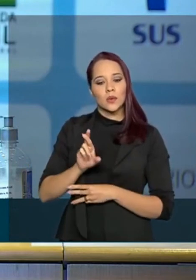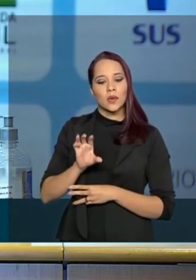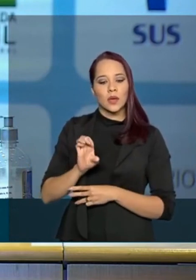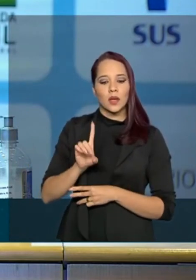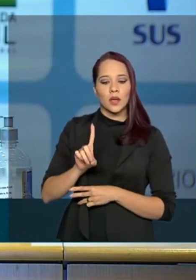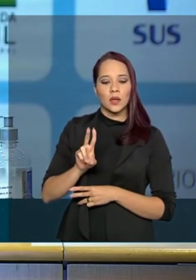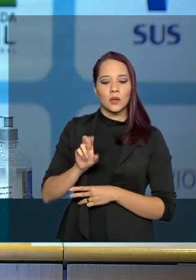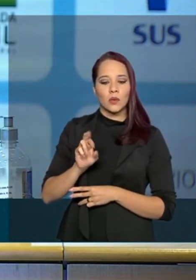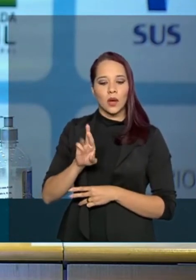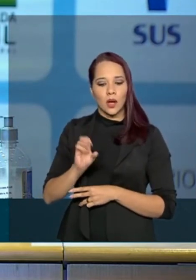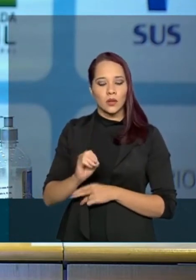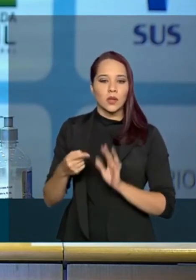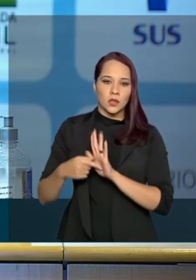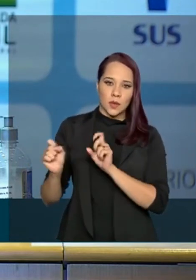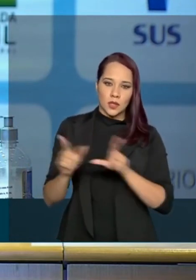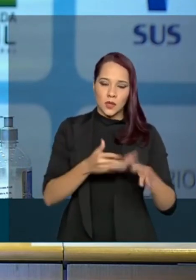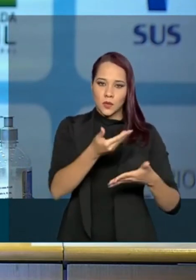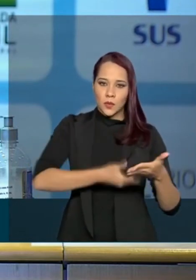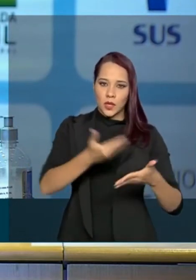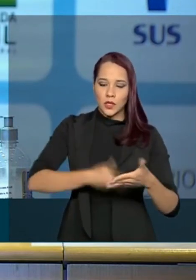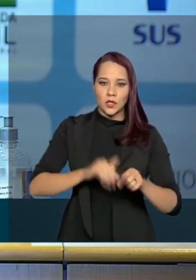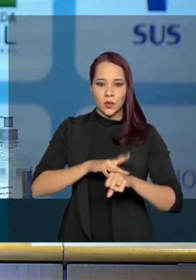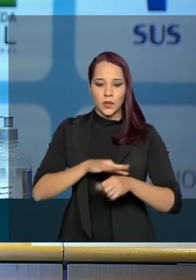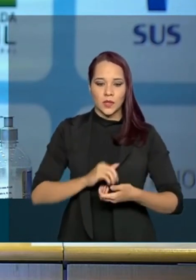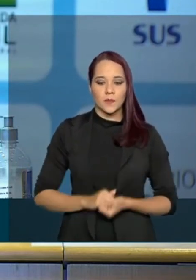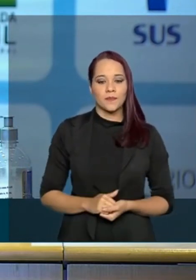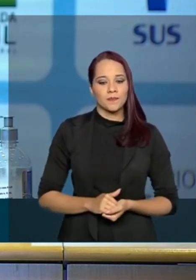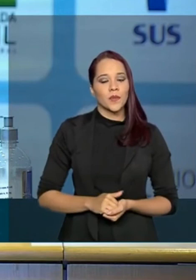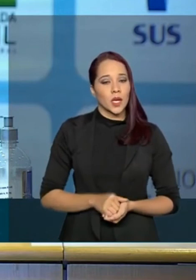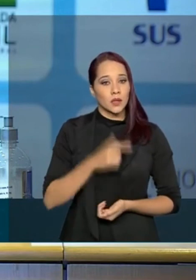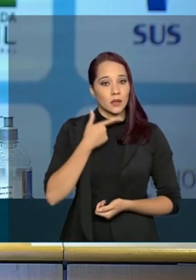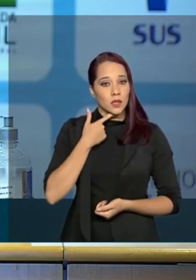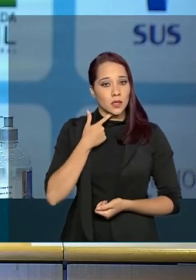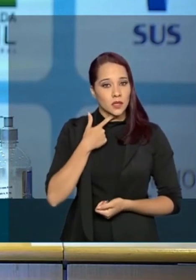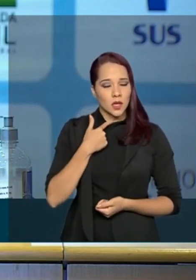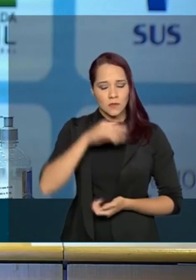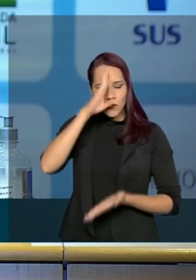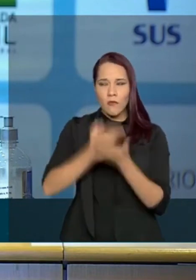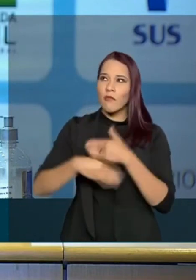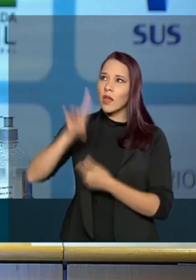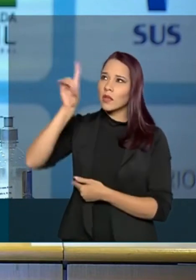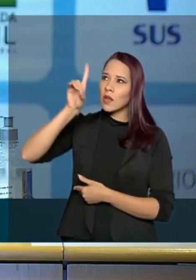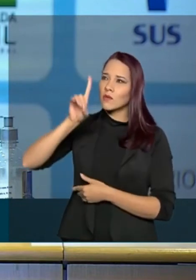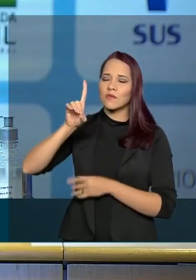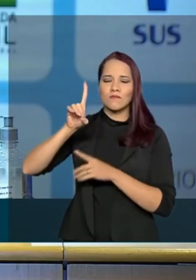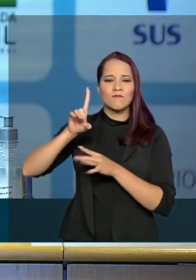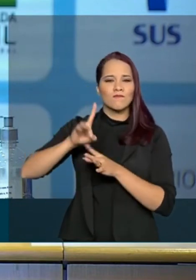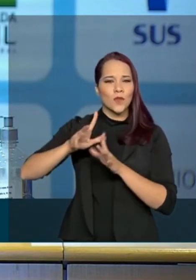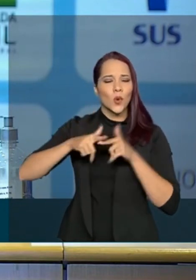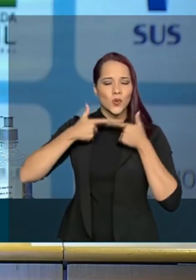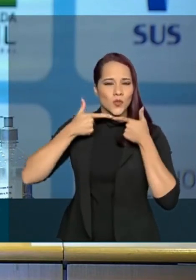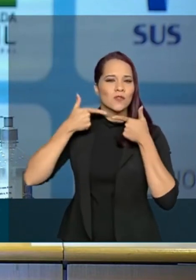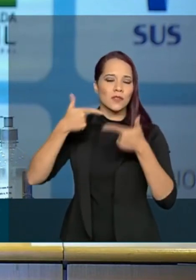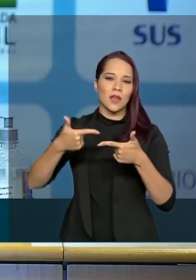Eduardo Macário sobre a apresentação do nosso boletim epidemiológico. E desejamos, com fé em Deus, o sucesso na